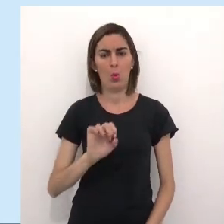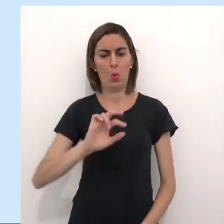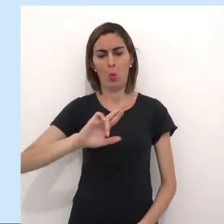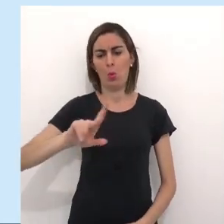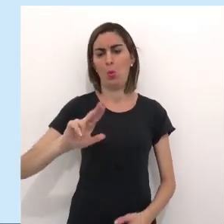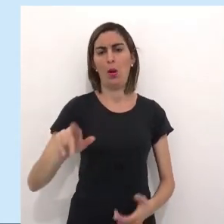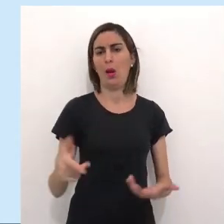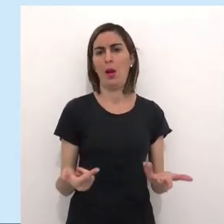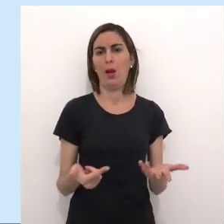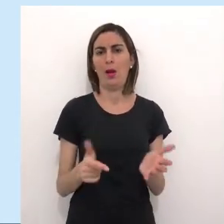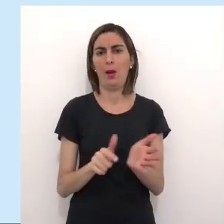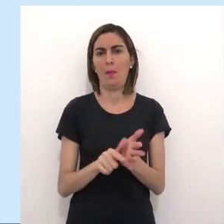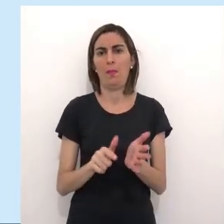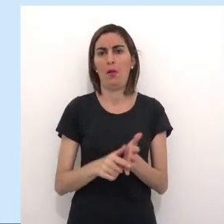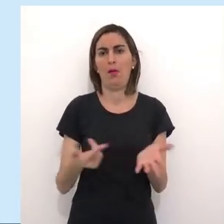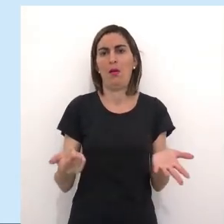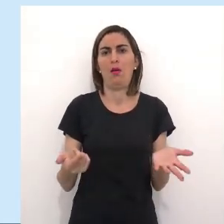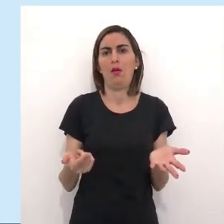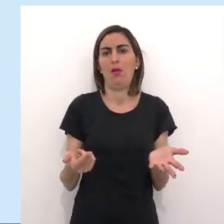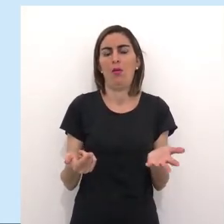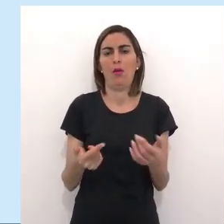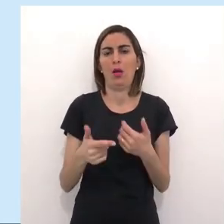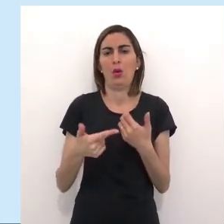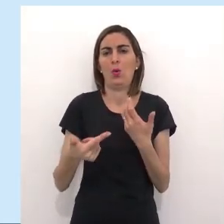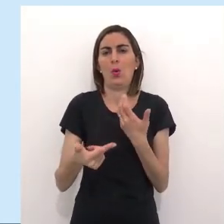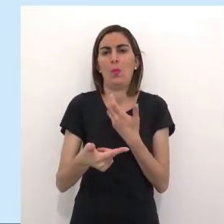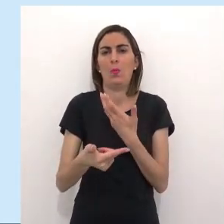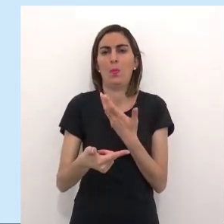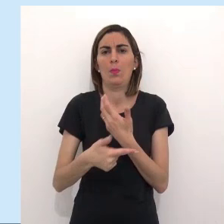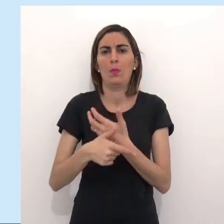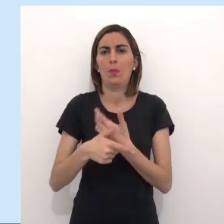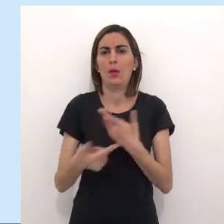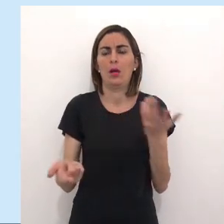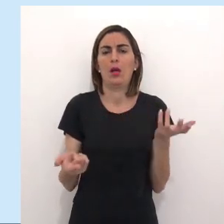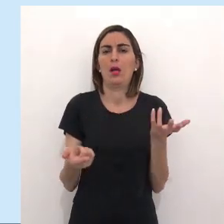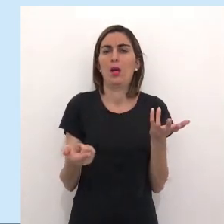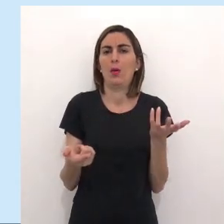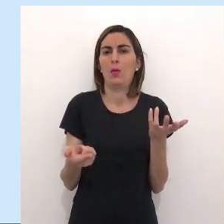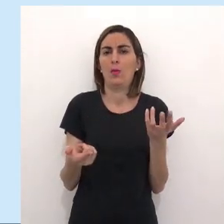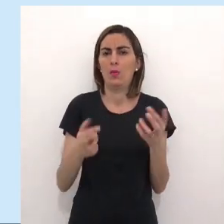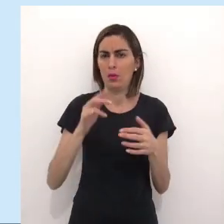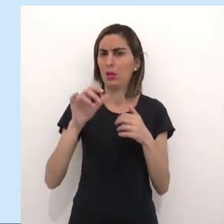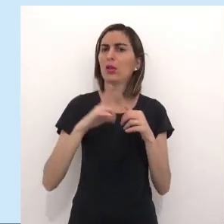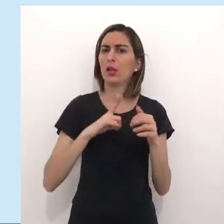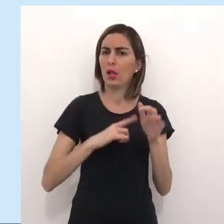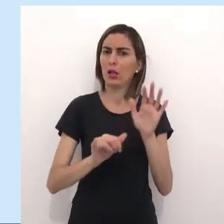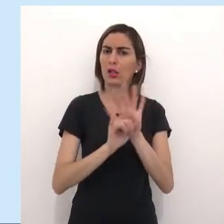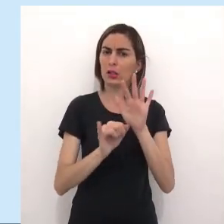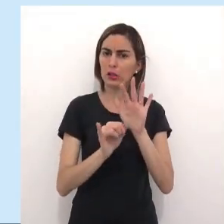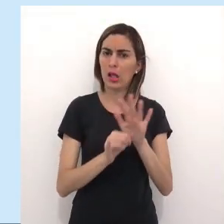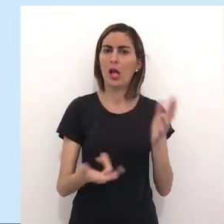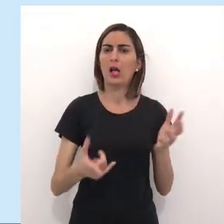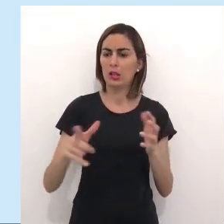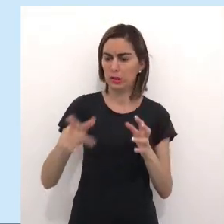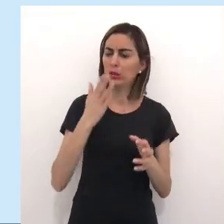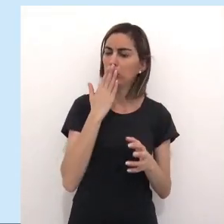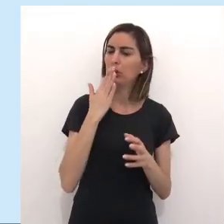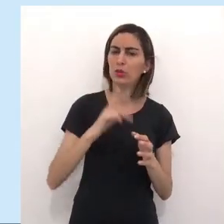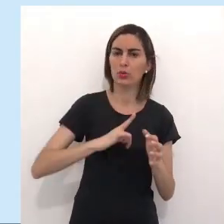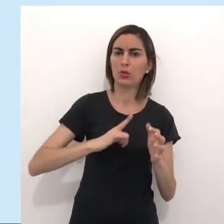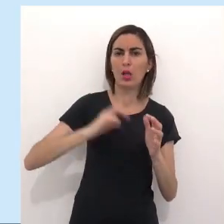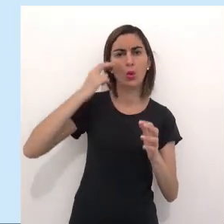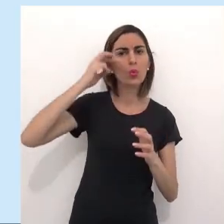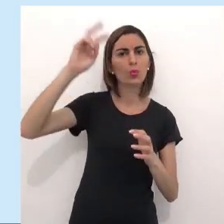papel em branco. Esse papel tinha, na realidade, rascunho, tinha sua identidade, tinha